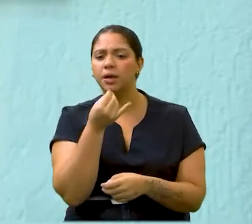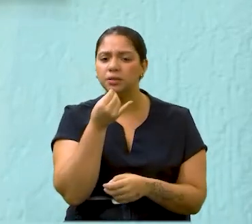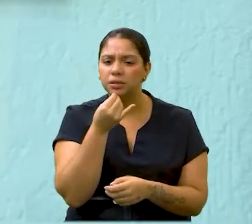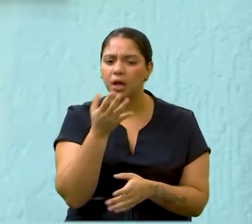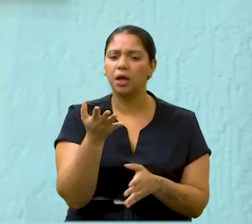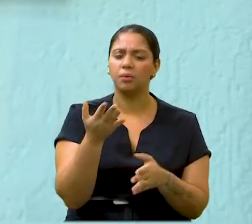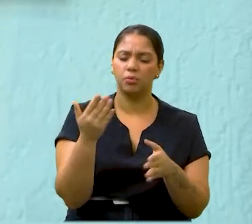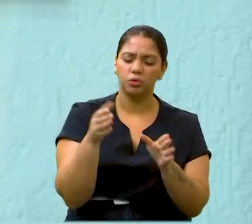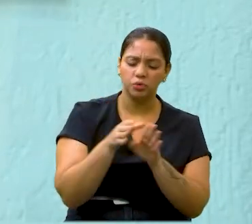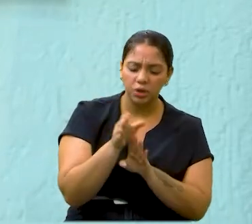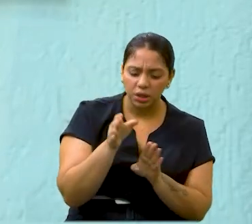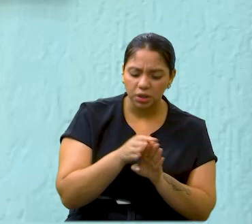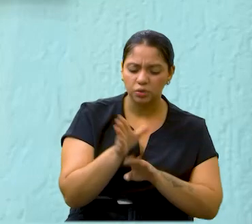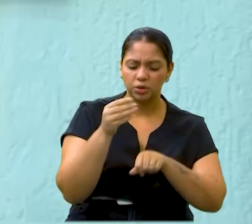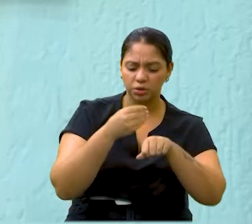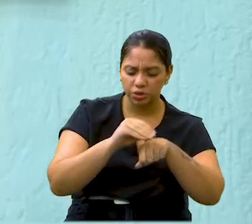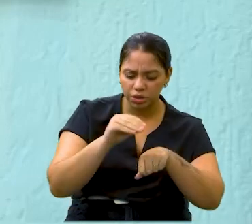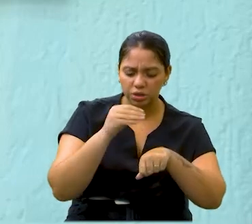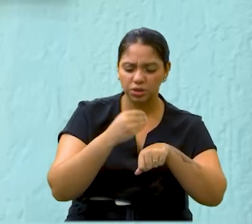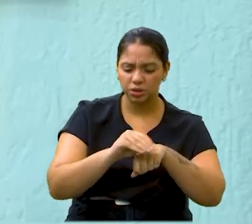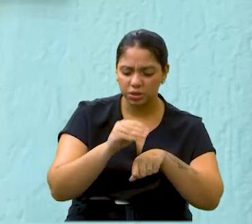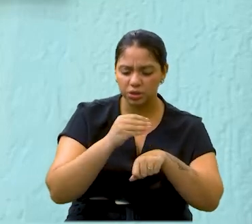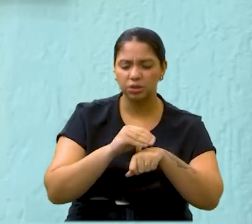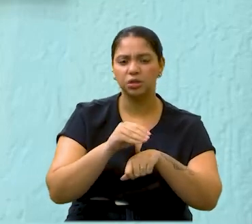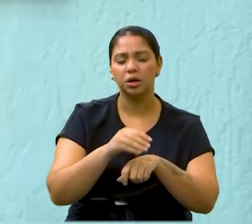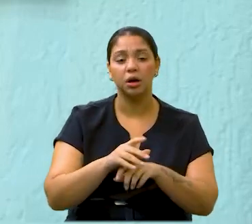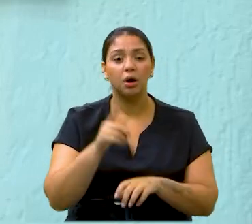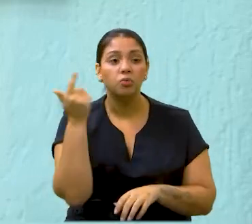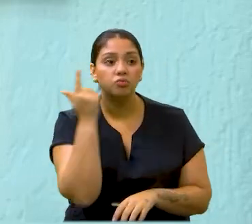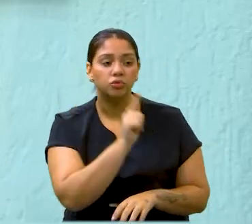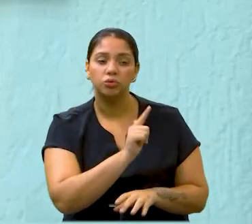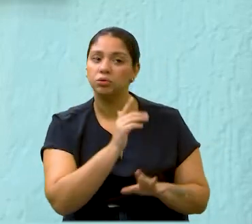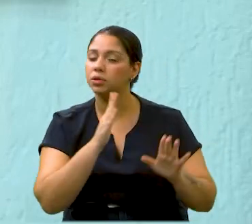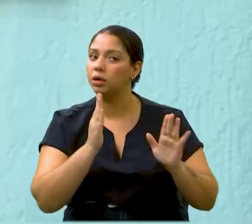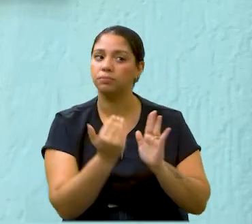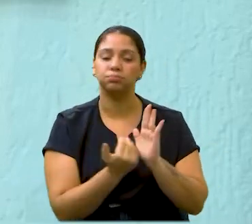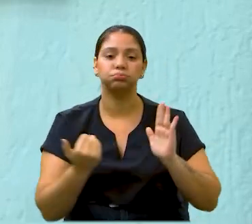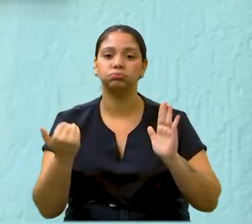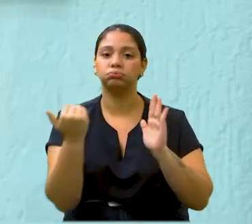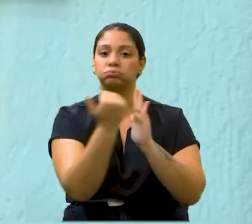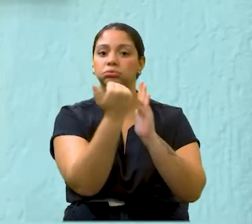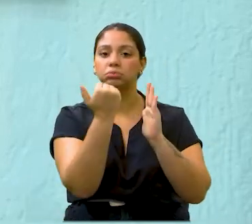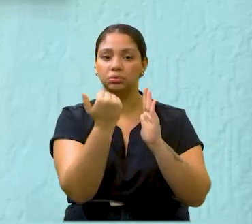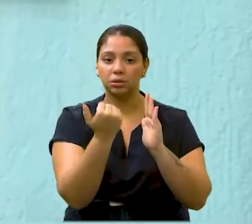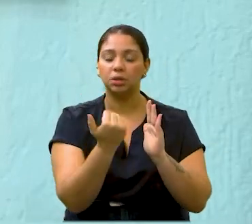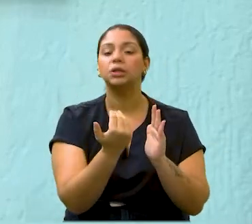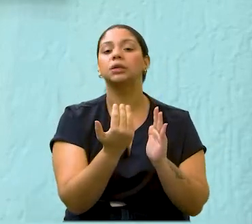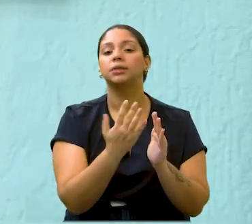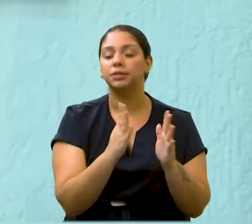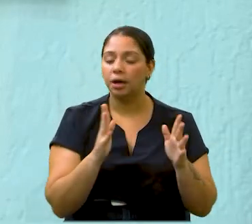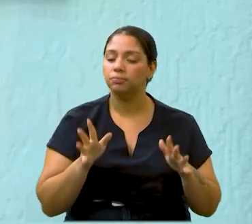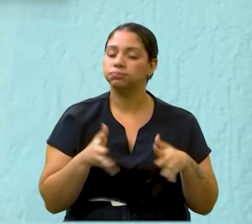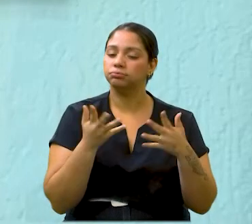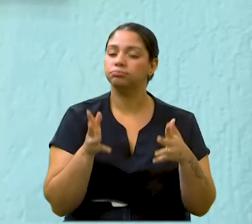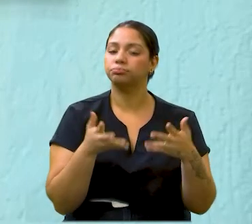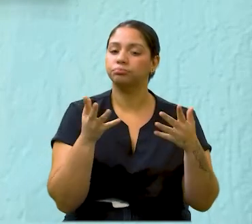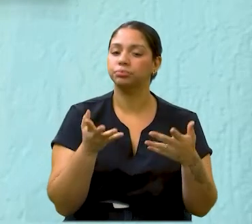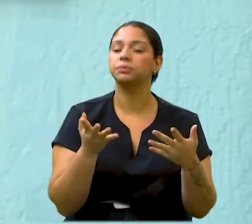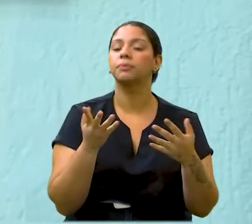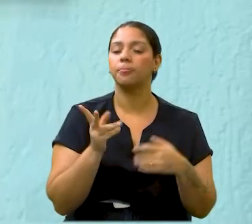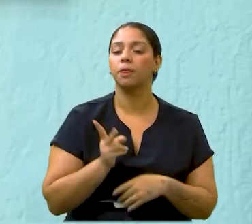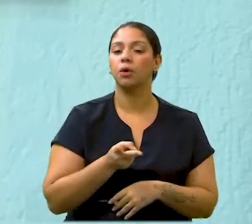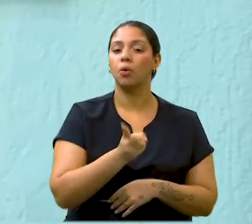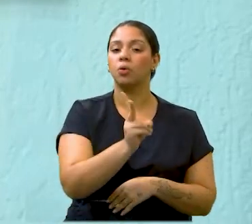de orientações e dicas, ele consegue atingir um objetivo, se torna assim mais motivador para dar